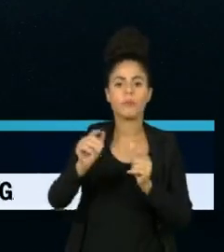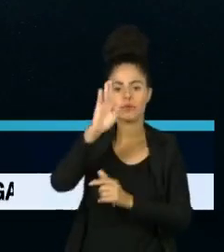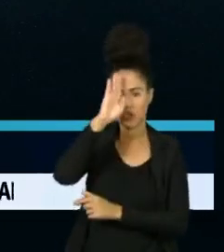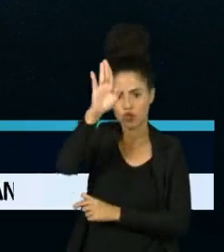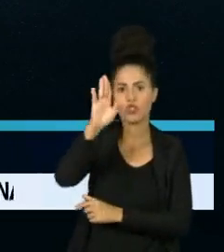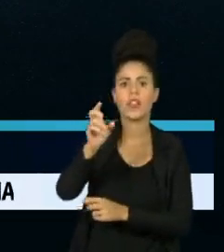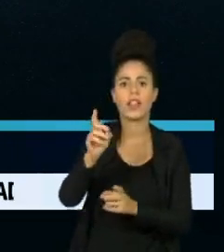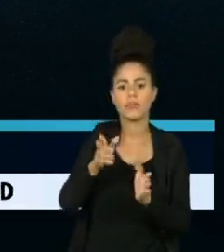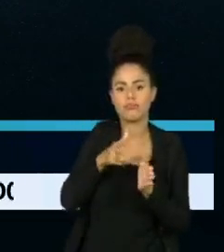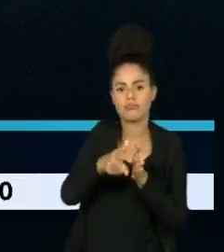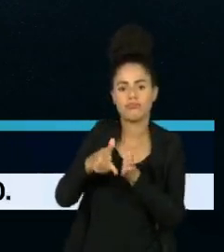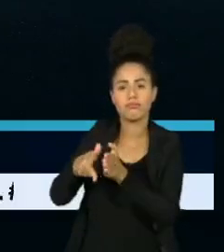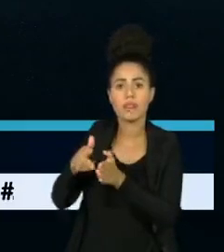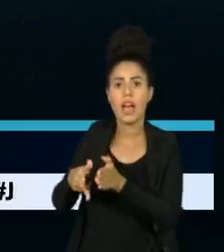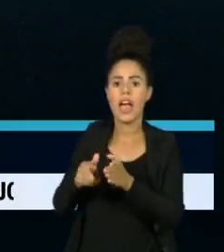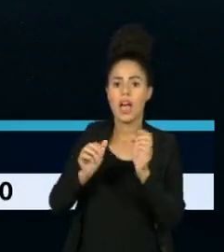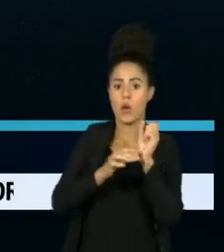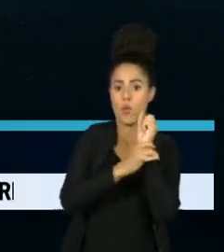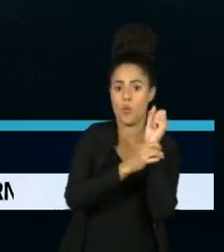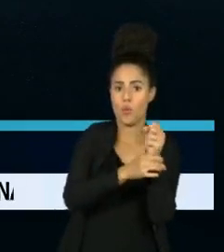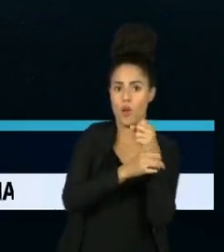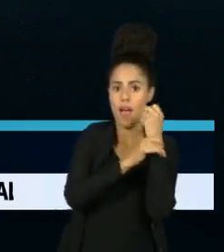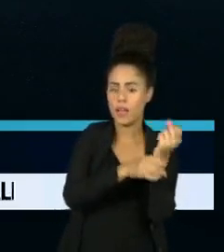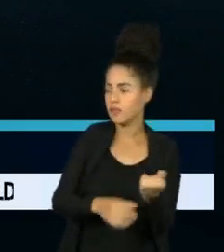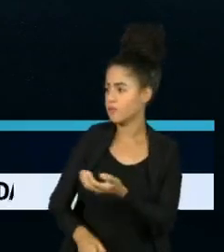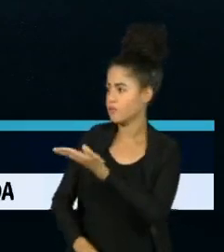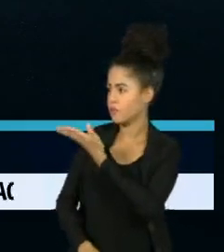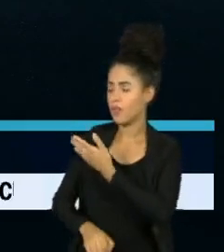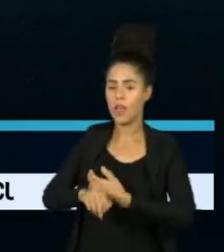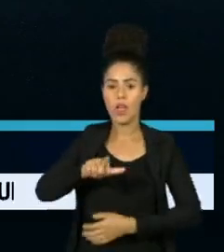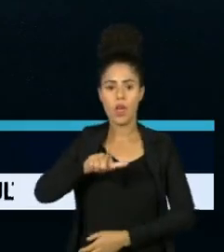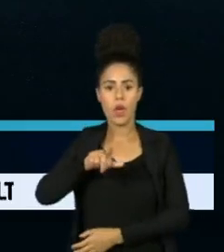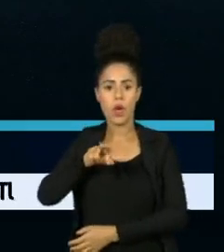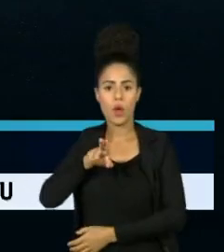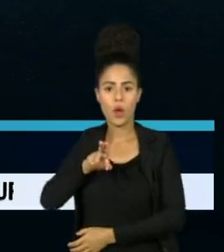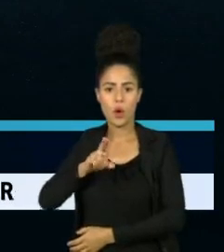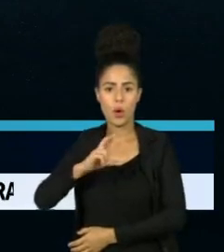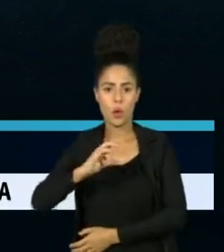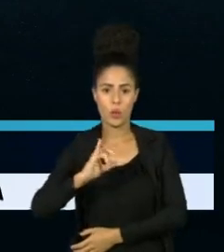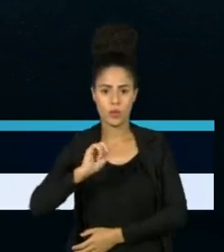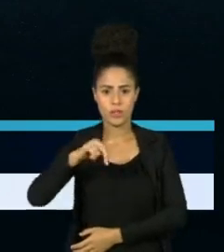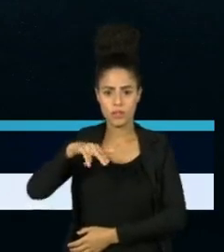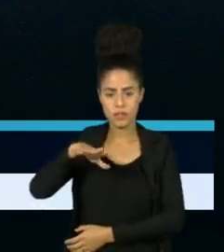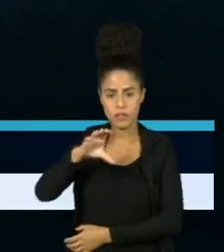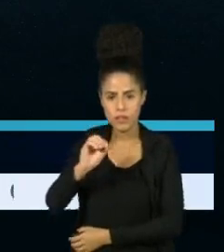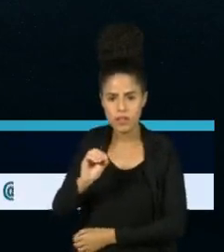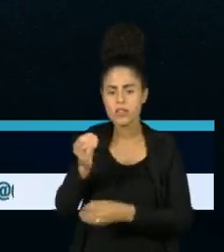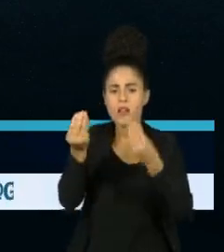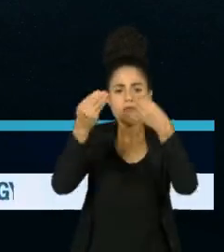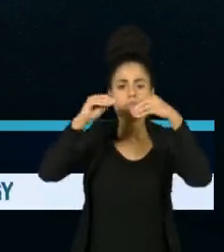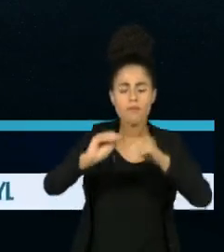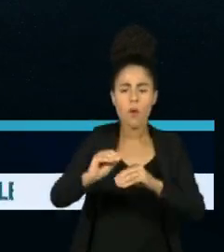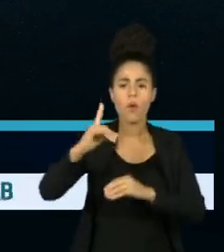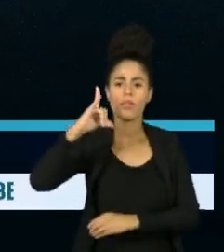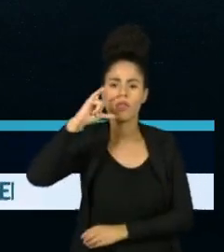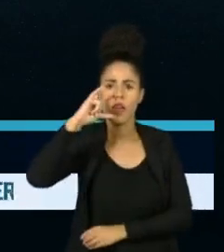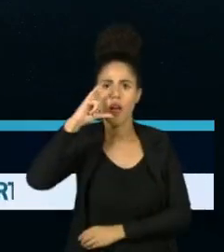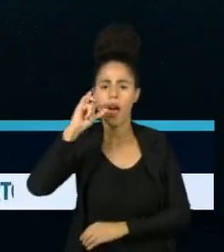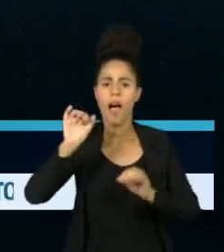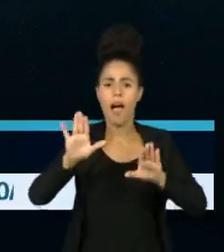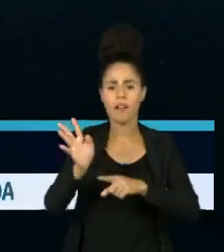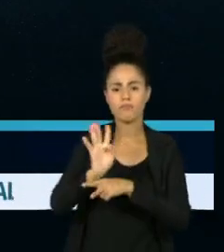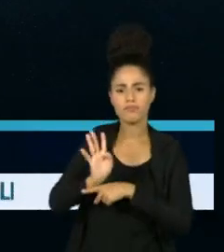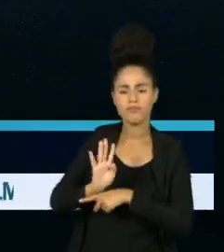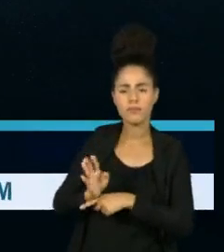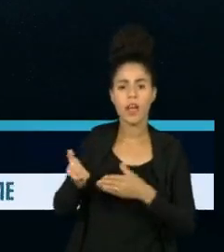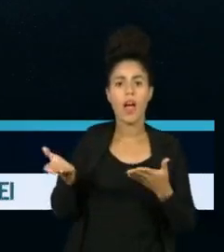da ferrovia. O fisioterapeuta Luciano Rosa publicou imagens do grupo em sua página no Instagram. Na Romênia,